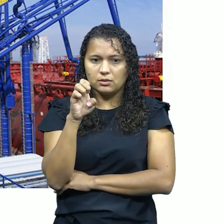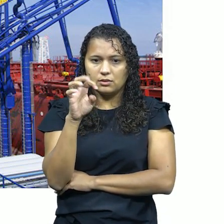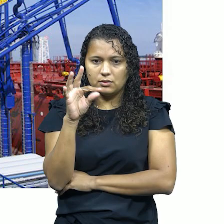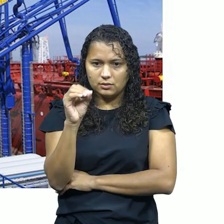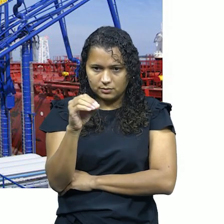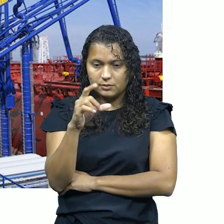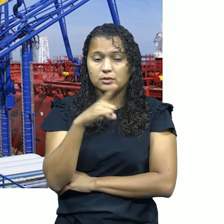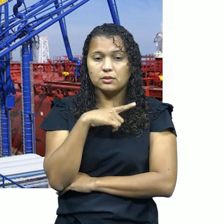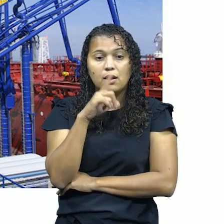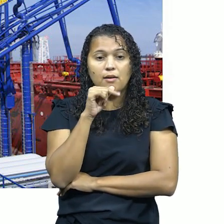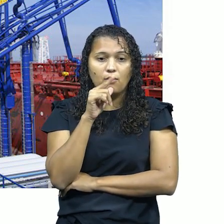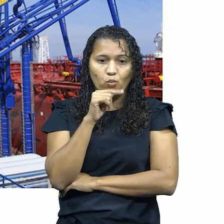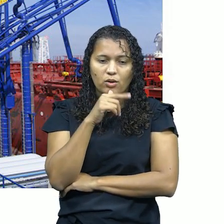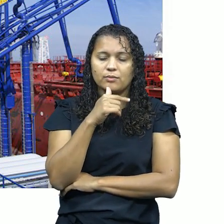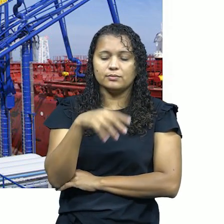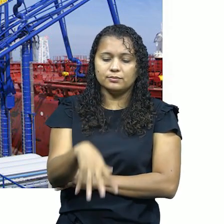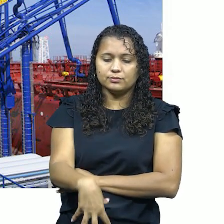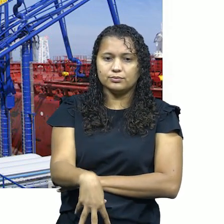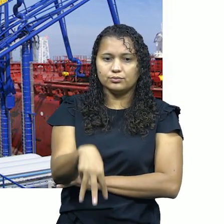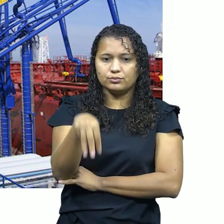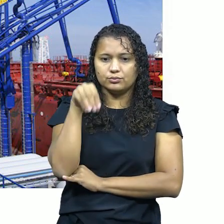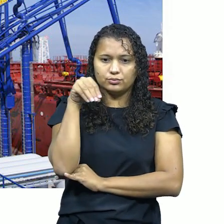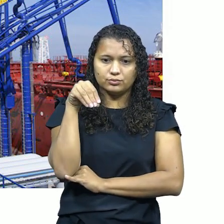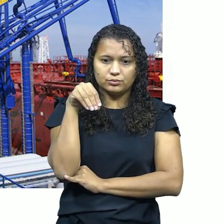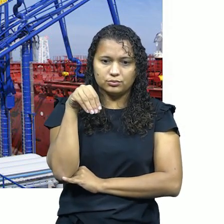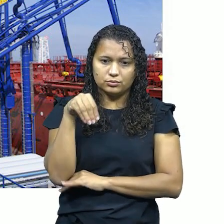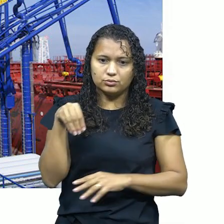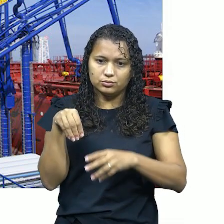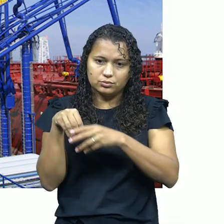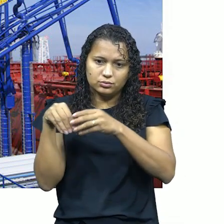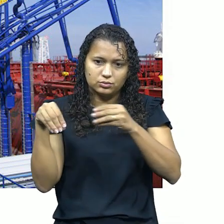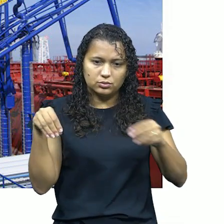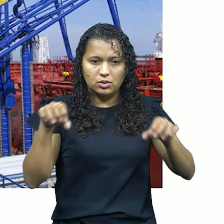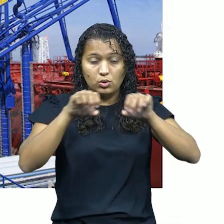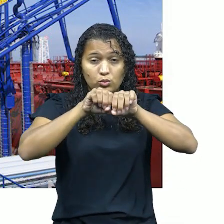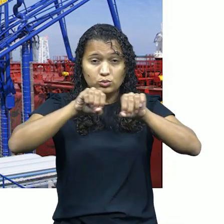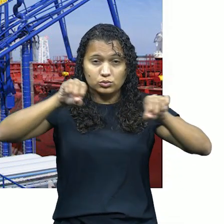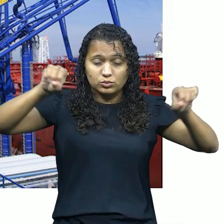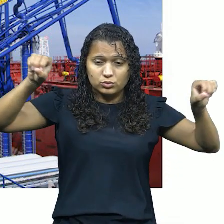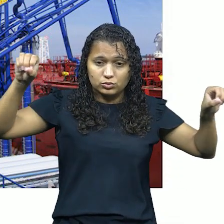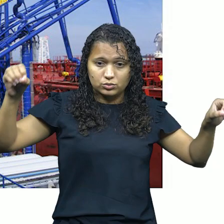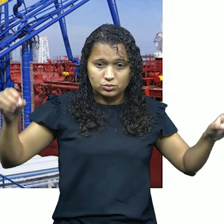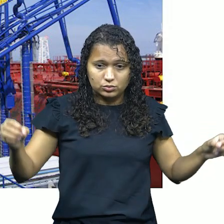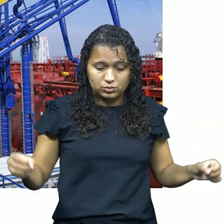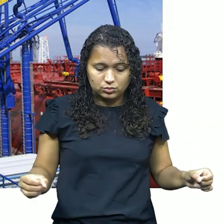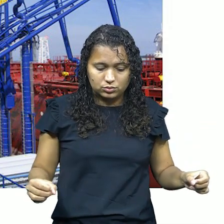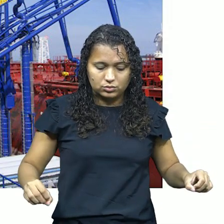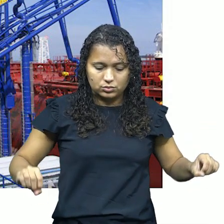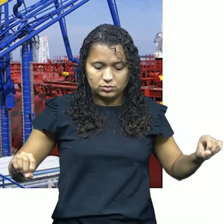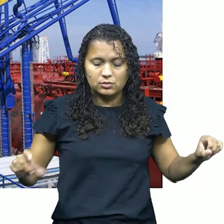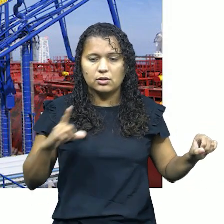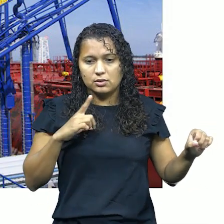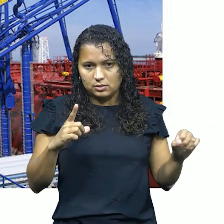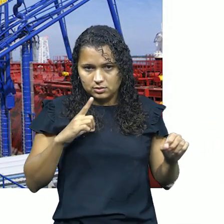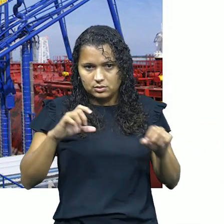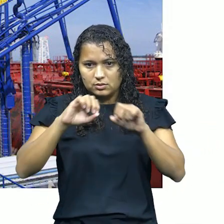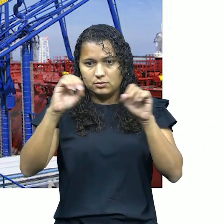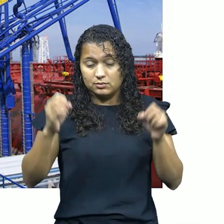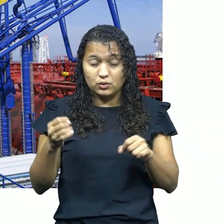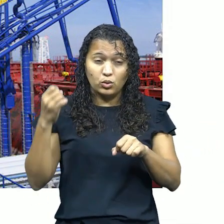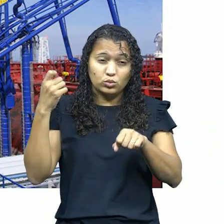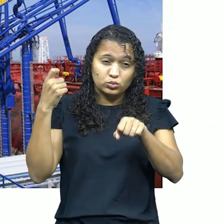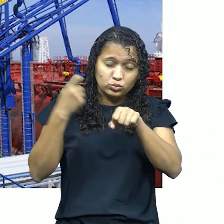gás liquefeito de um tanque para outro através de um sistema de tubulação articulado, composto por